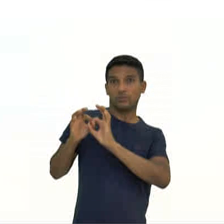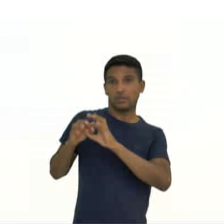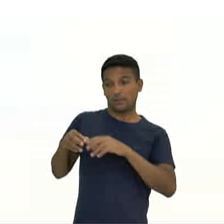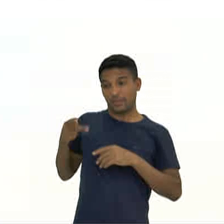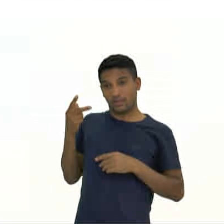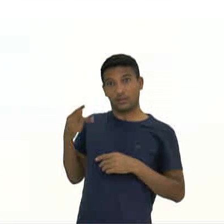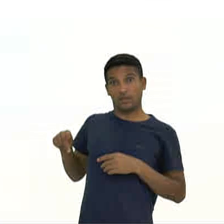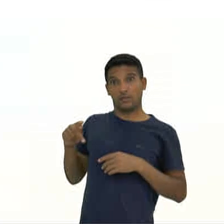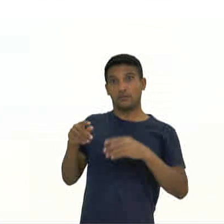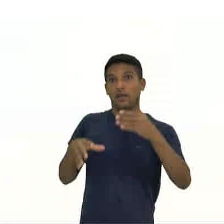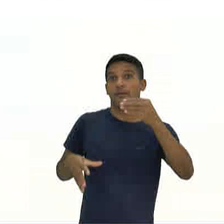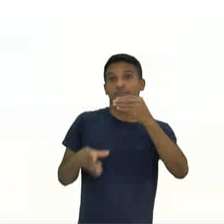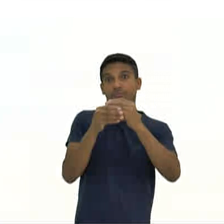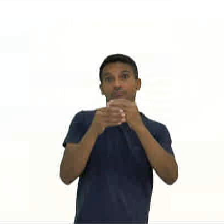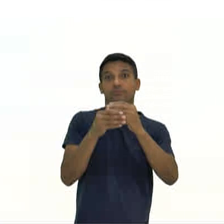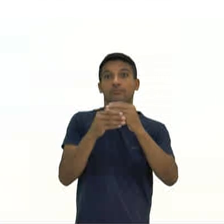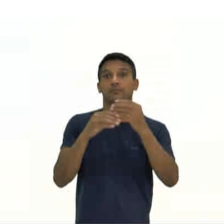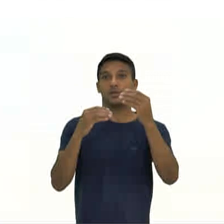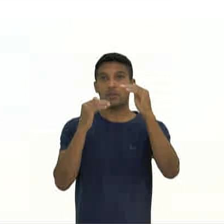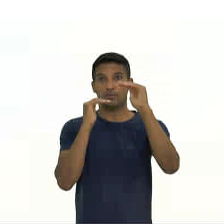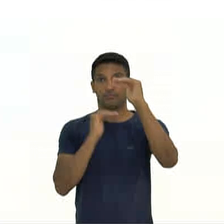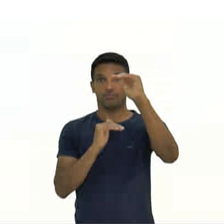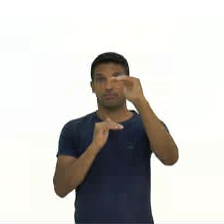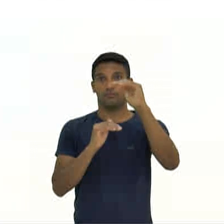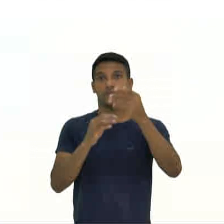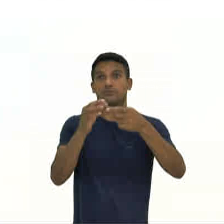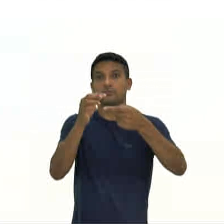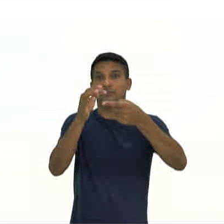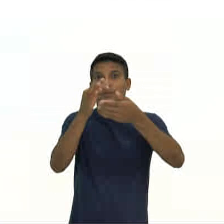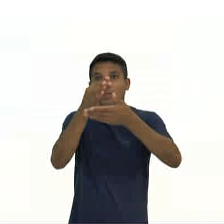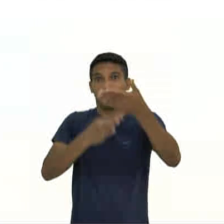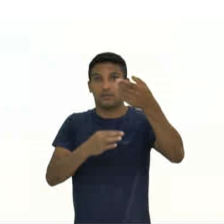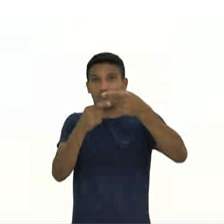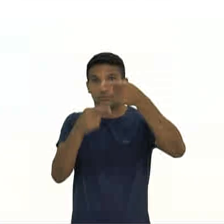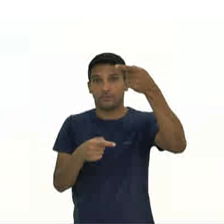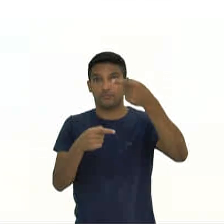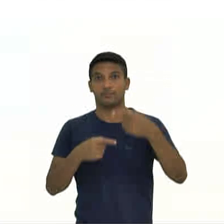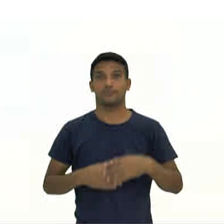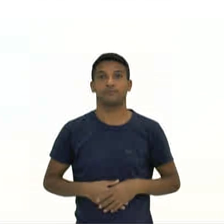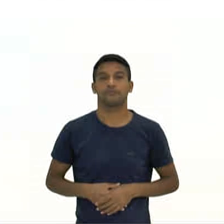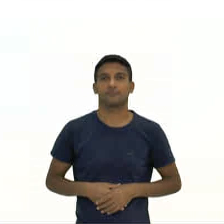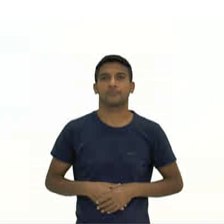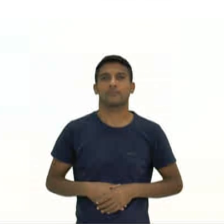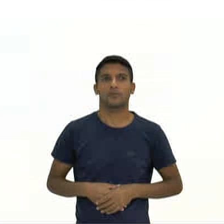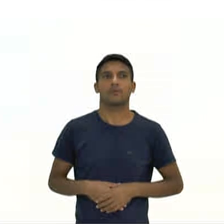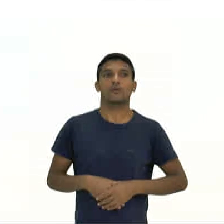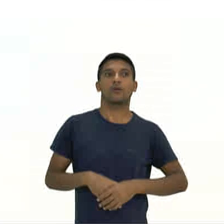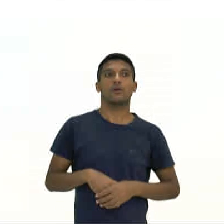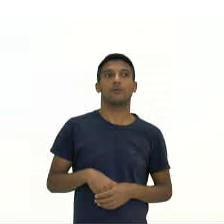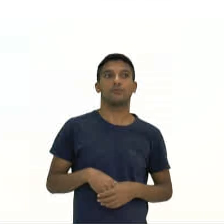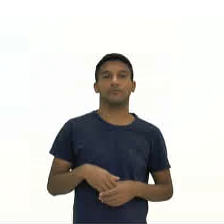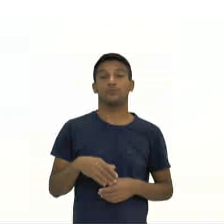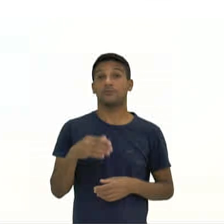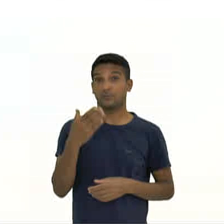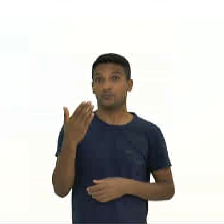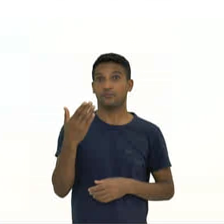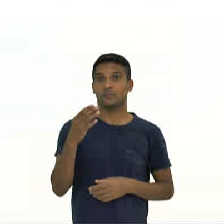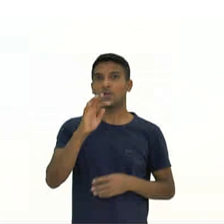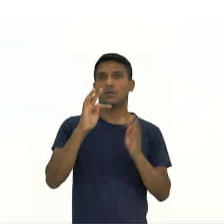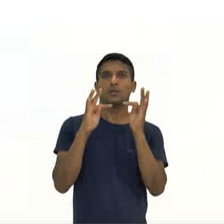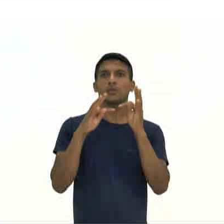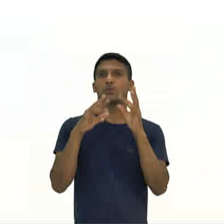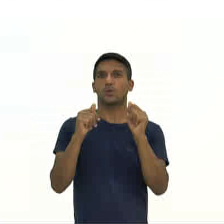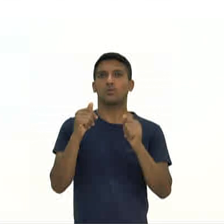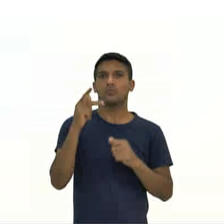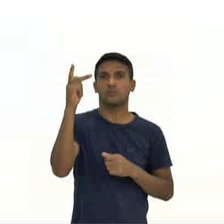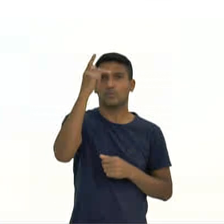Todo profissional terá algum momento de crise ao longo da carreira. É nessas horas que a gente reflete sobre o que deseja